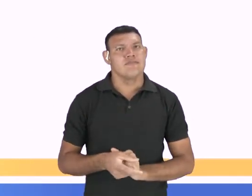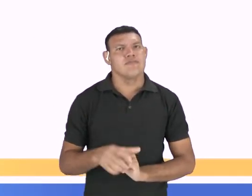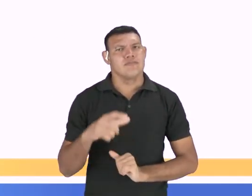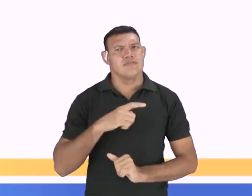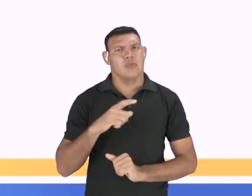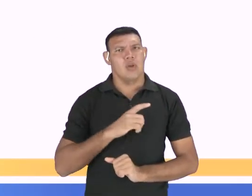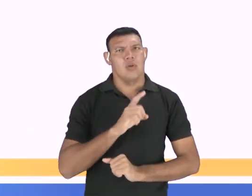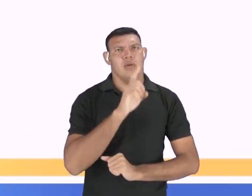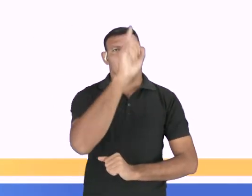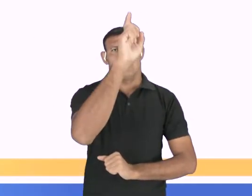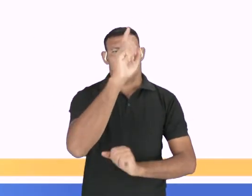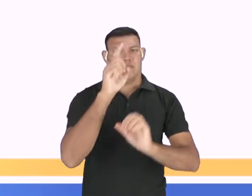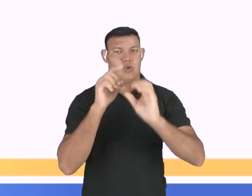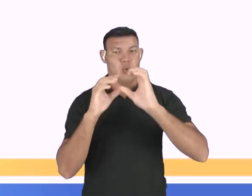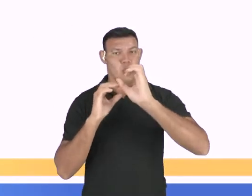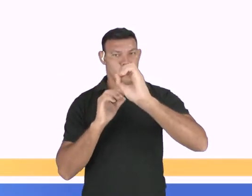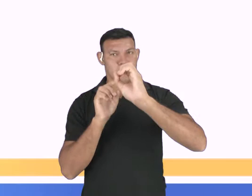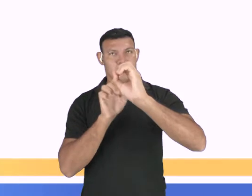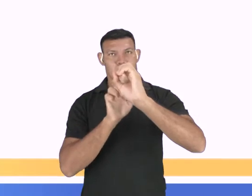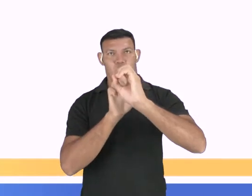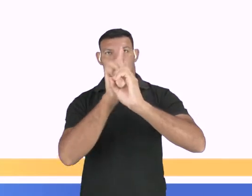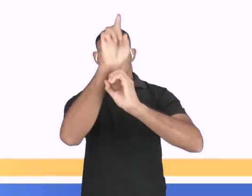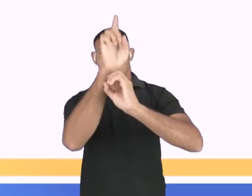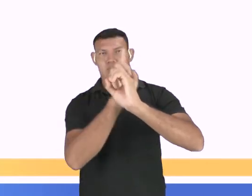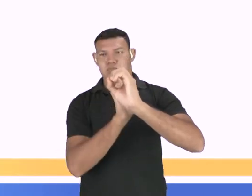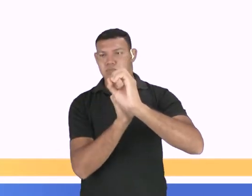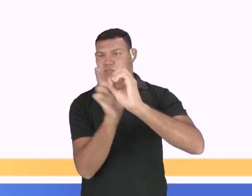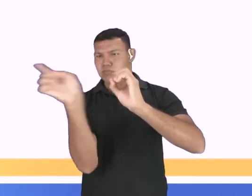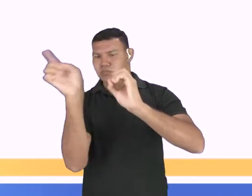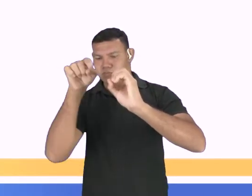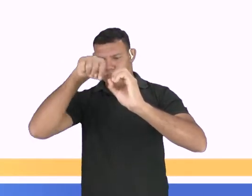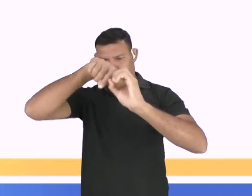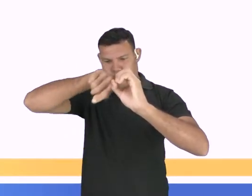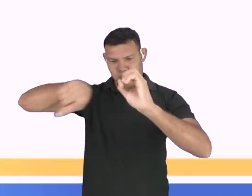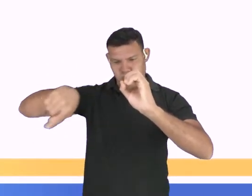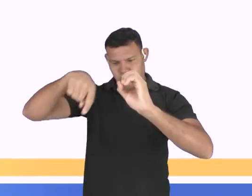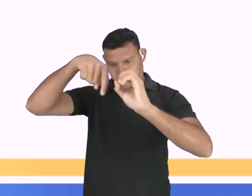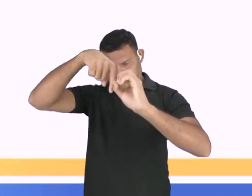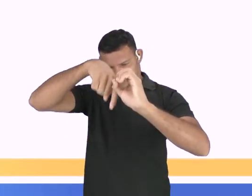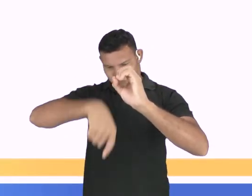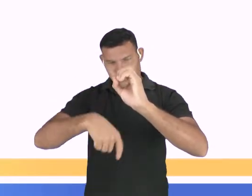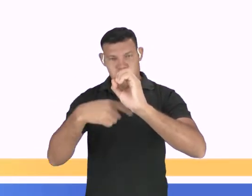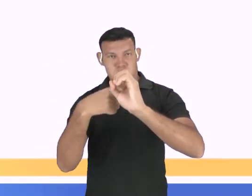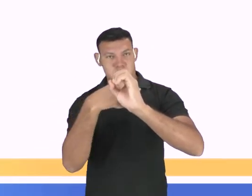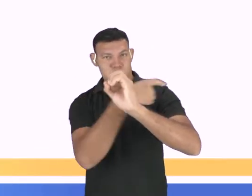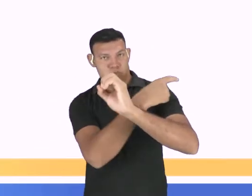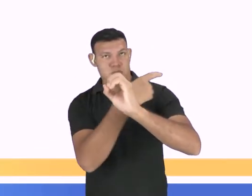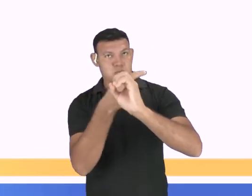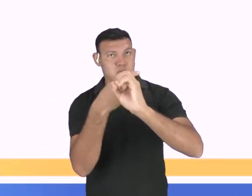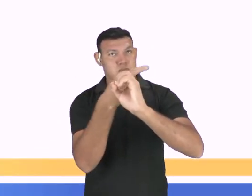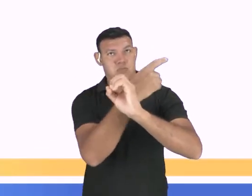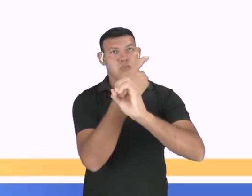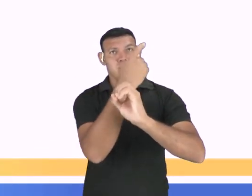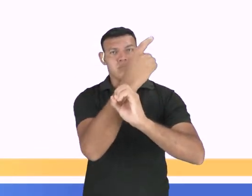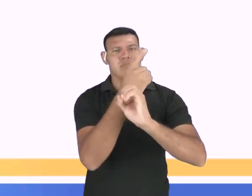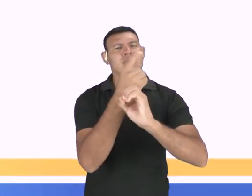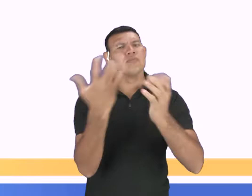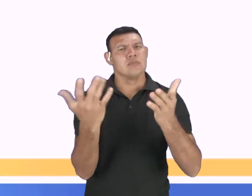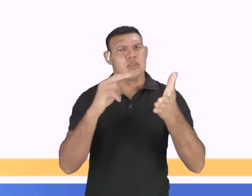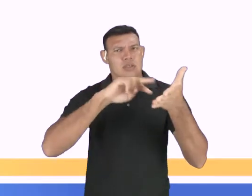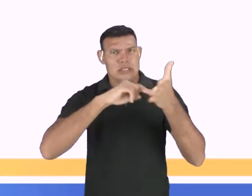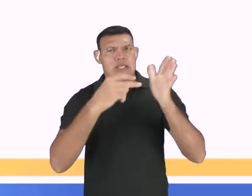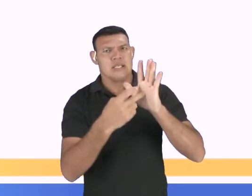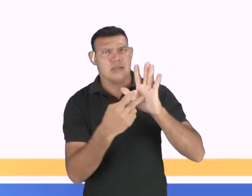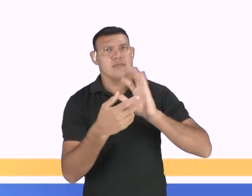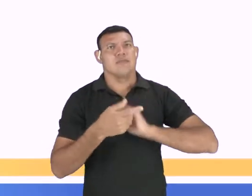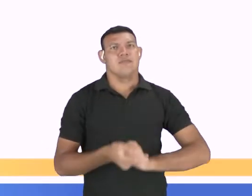pontinhas falando ali sobre o que consiste o liberalismo, em que consiste o liberalismo econômico. Então, o primeiro ali em